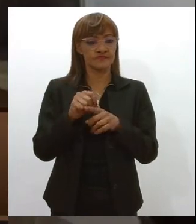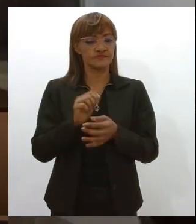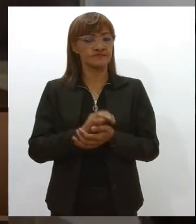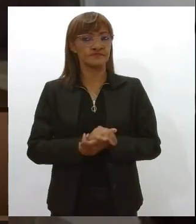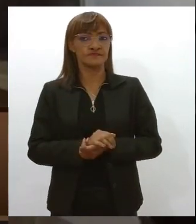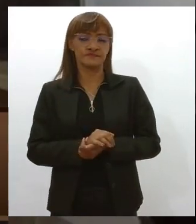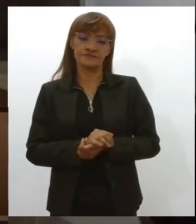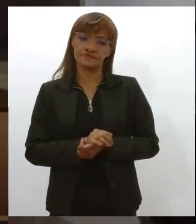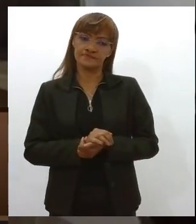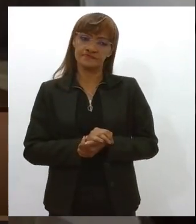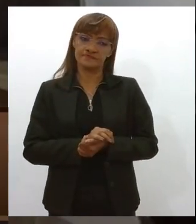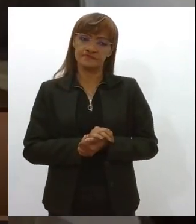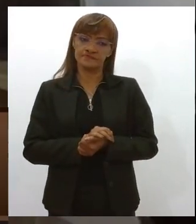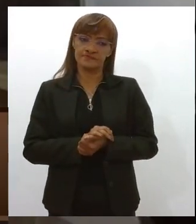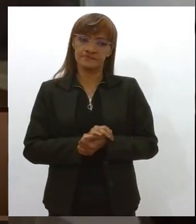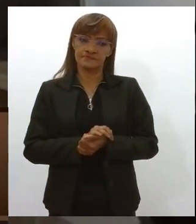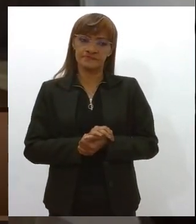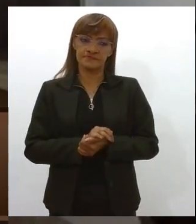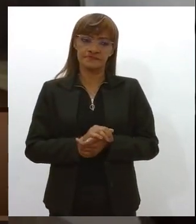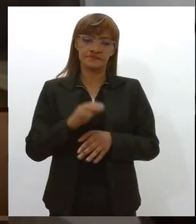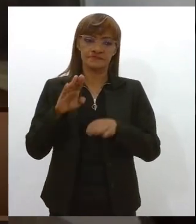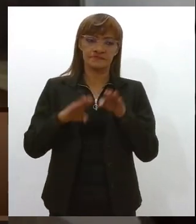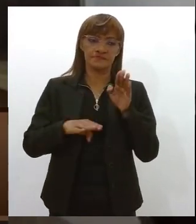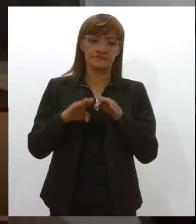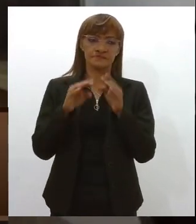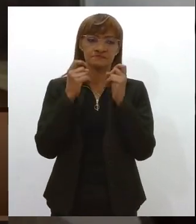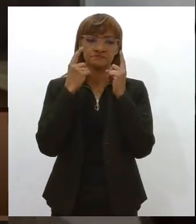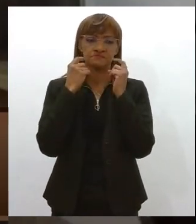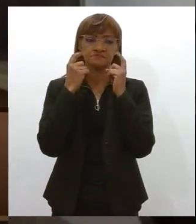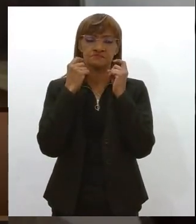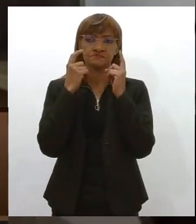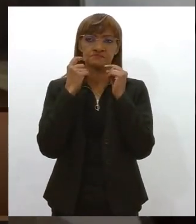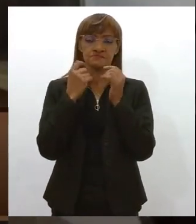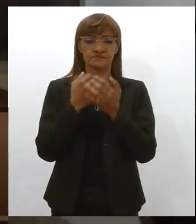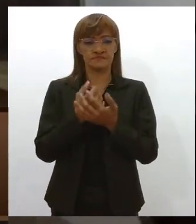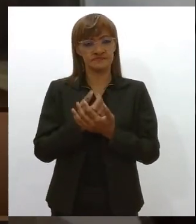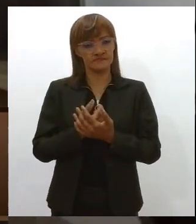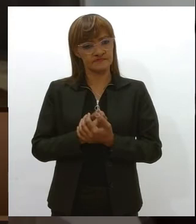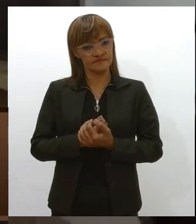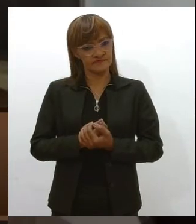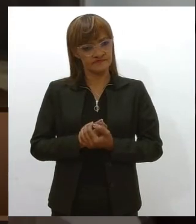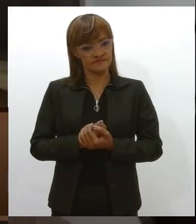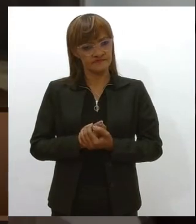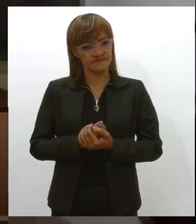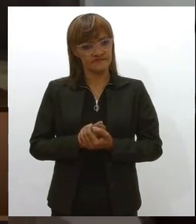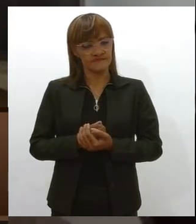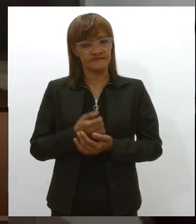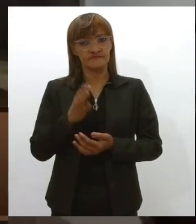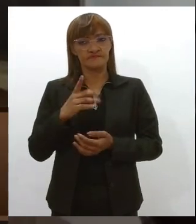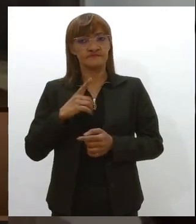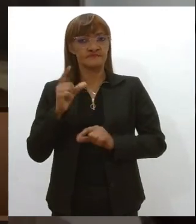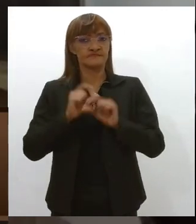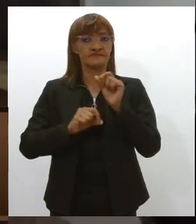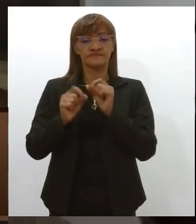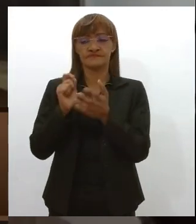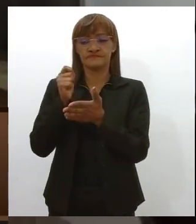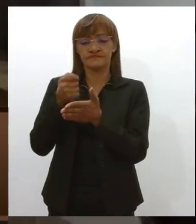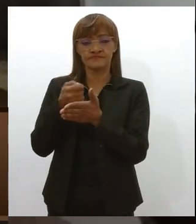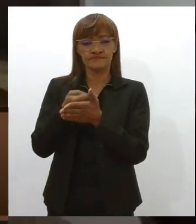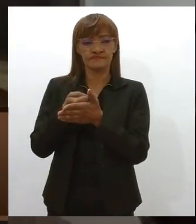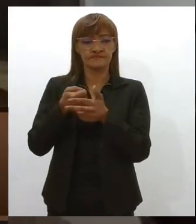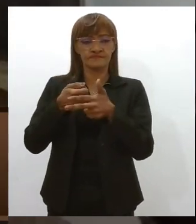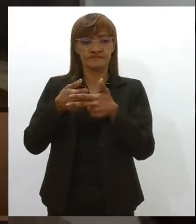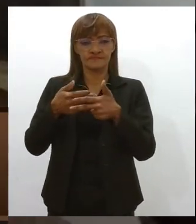trabalhar, meus filhos às vezes choravam e eu dizia, olha, mamãe está saindo para trabalhar, mamãe precisa trabalhar, mamãe precisa pagar as contas. E depois eu comecei a entender uma coisa,